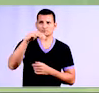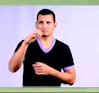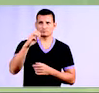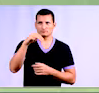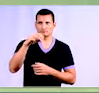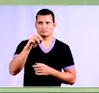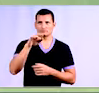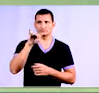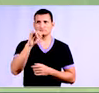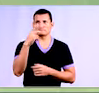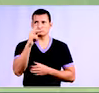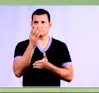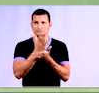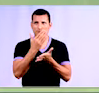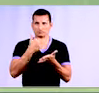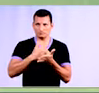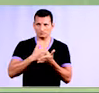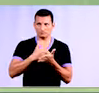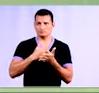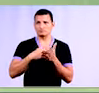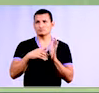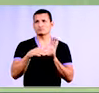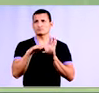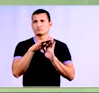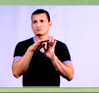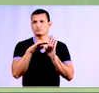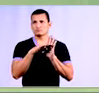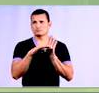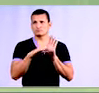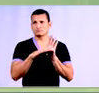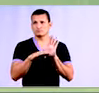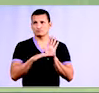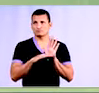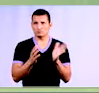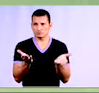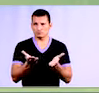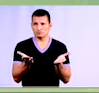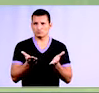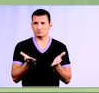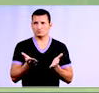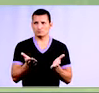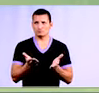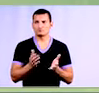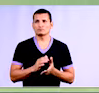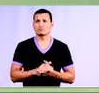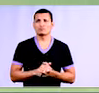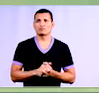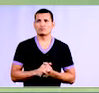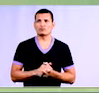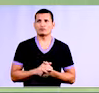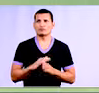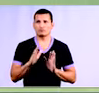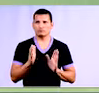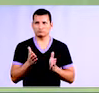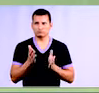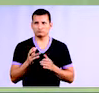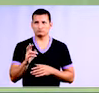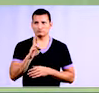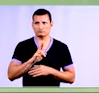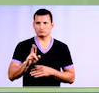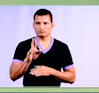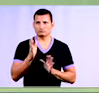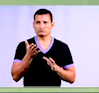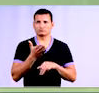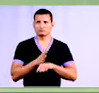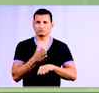partições. As divisões que hoje já se utiliza, já se